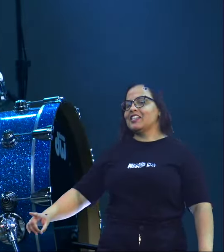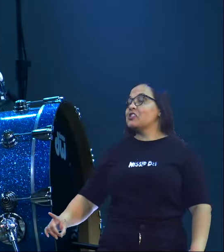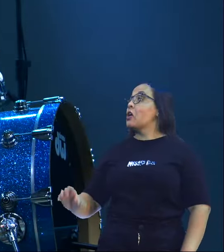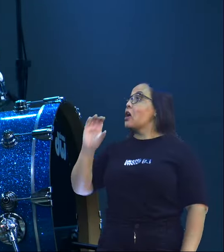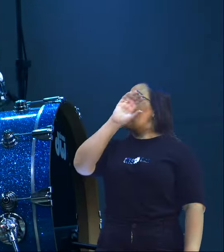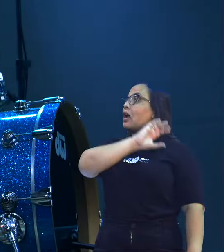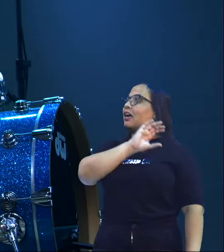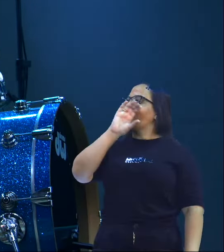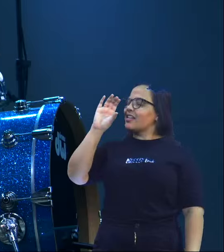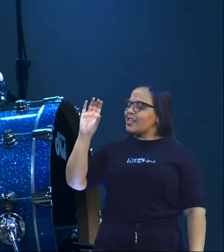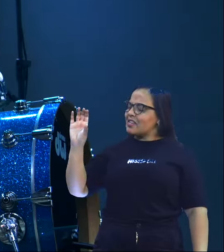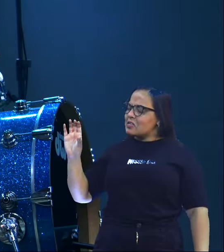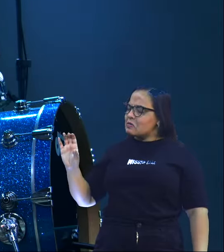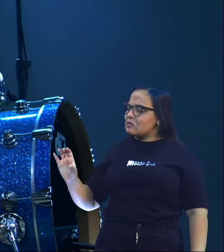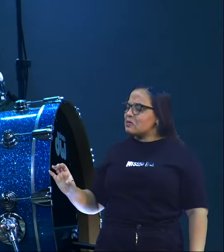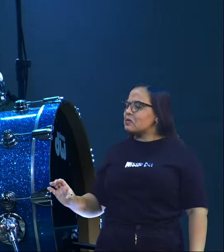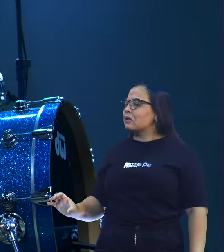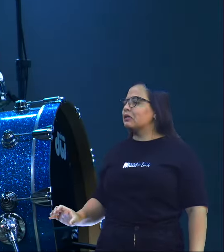Cristo,